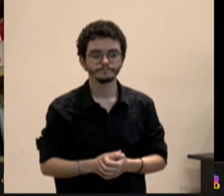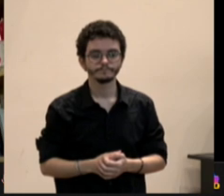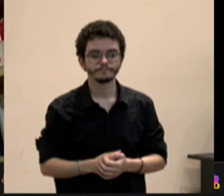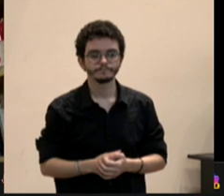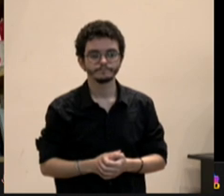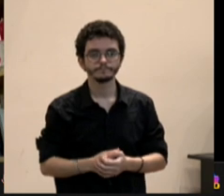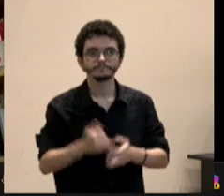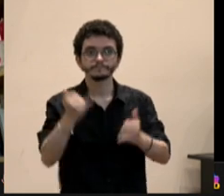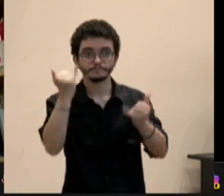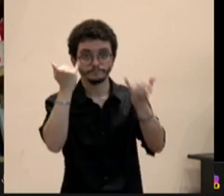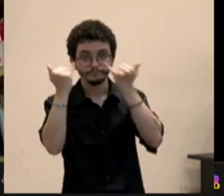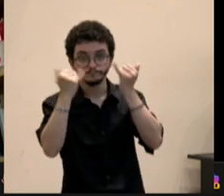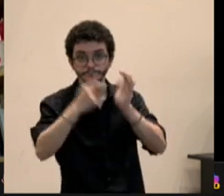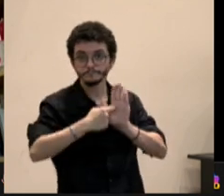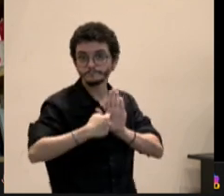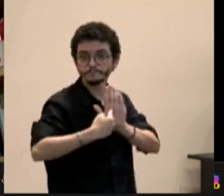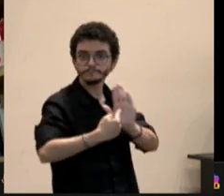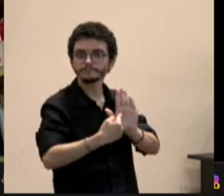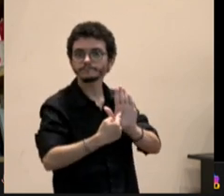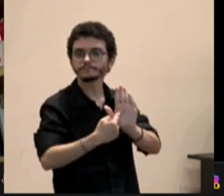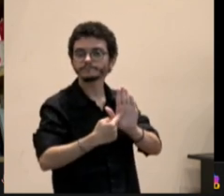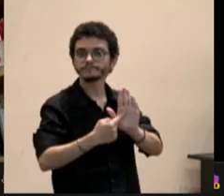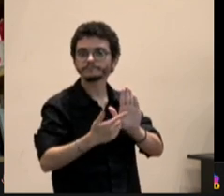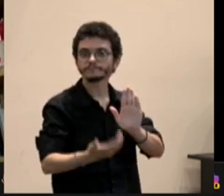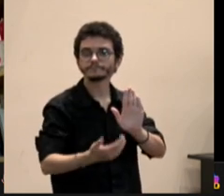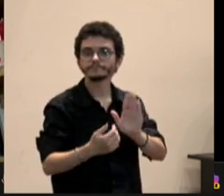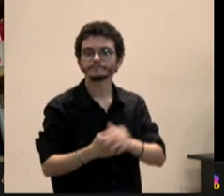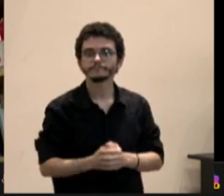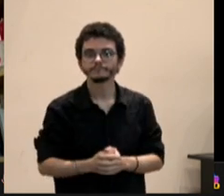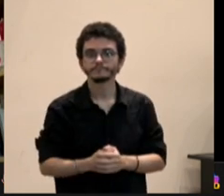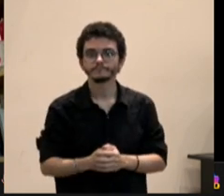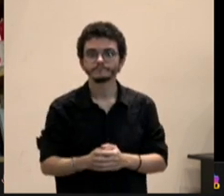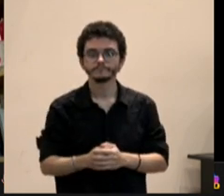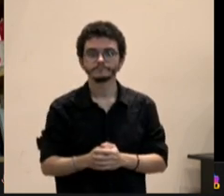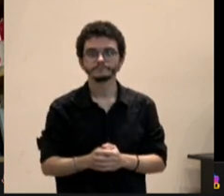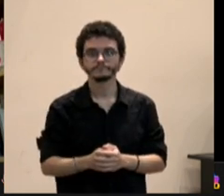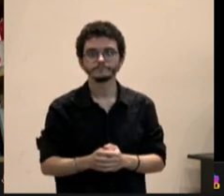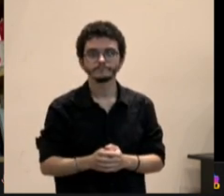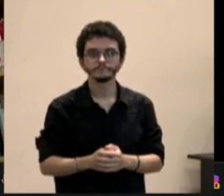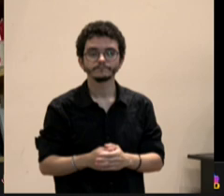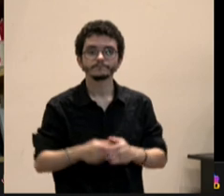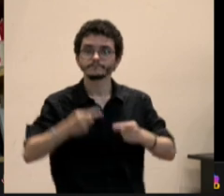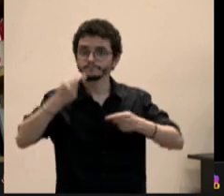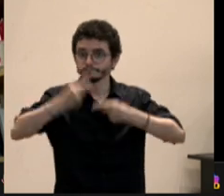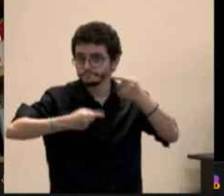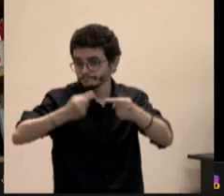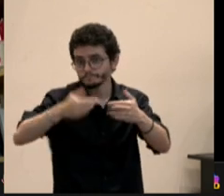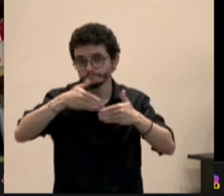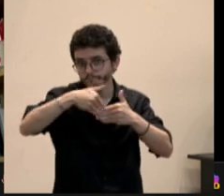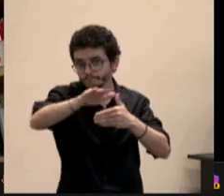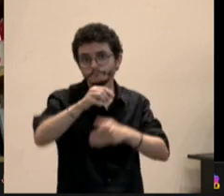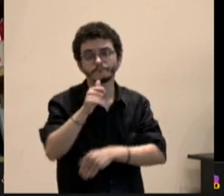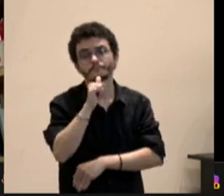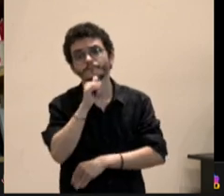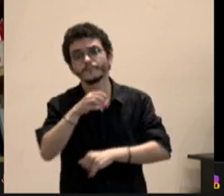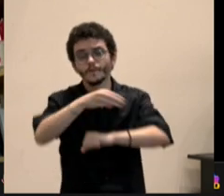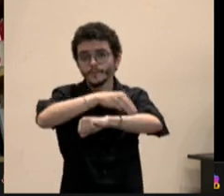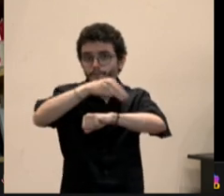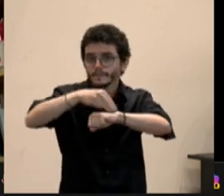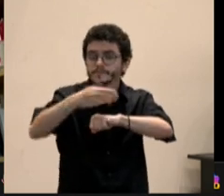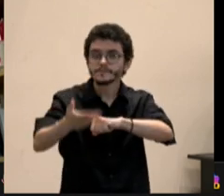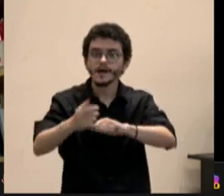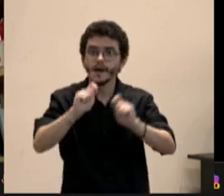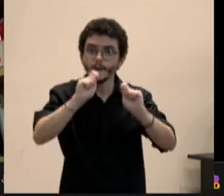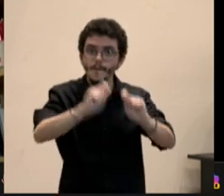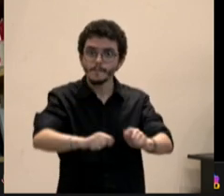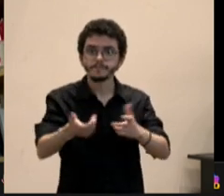Os dados apontam, né, e o INEP, inclusive, vem discutindo, no caso do magistério, a possibilidade